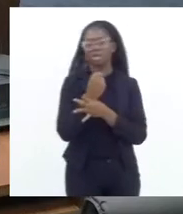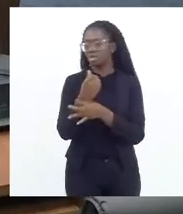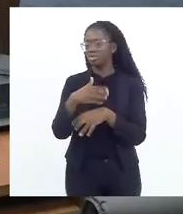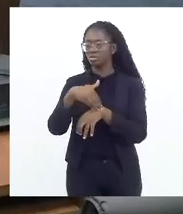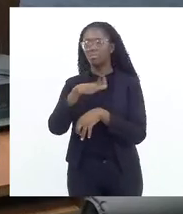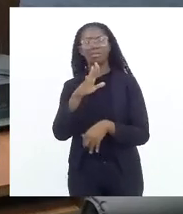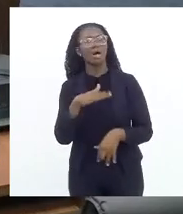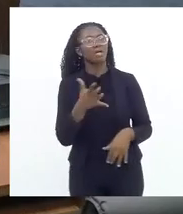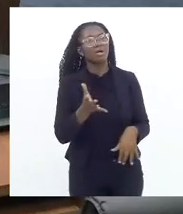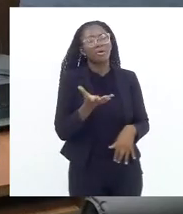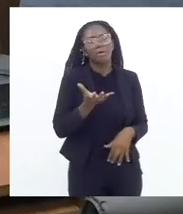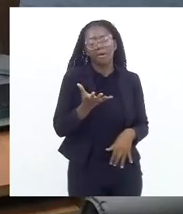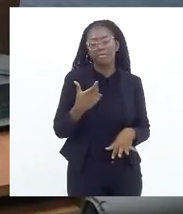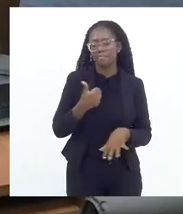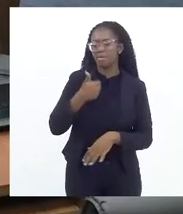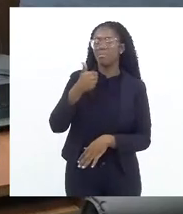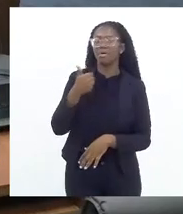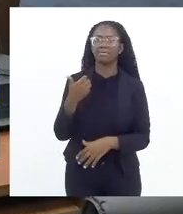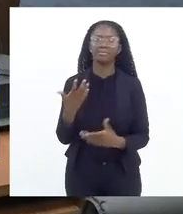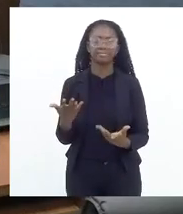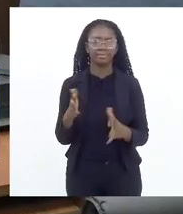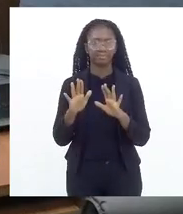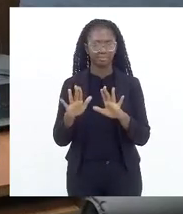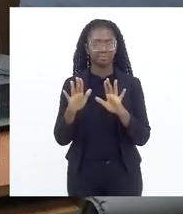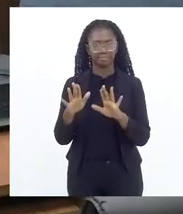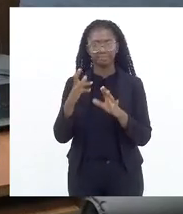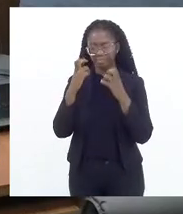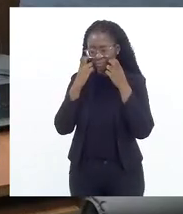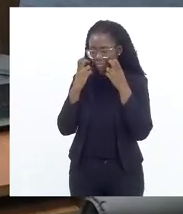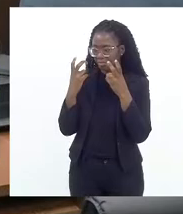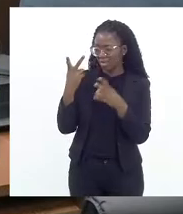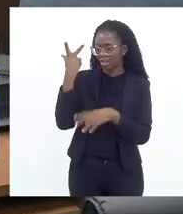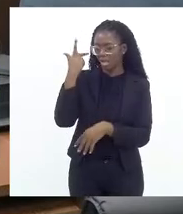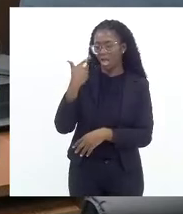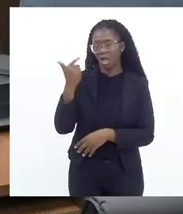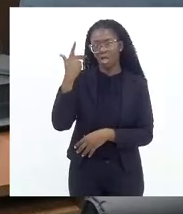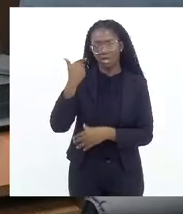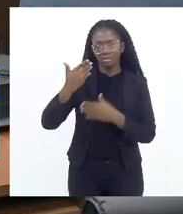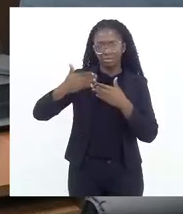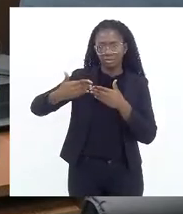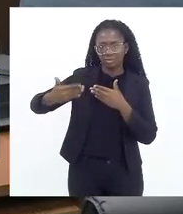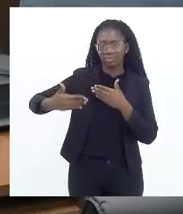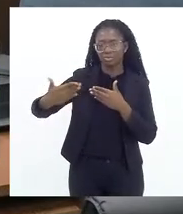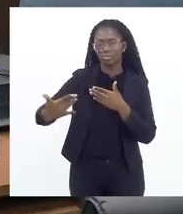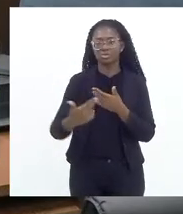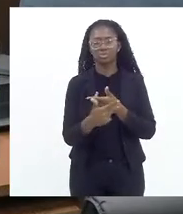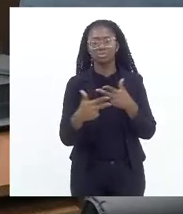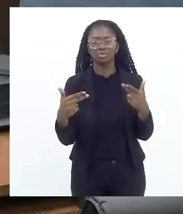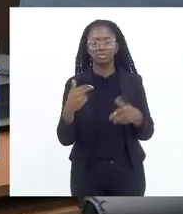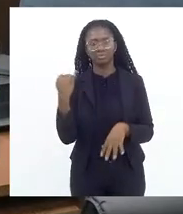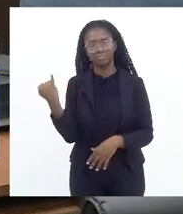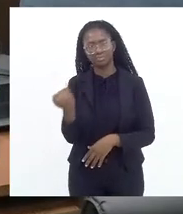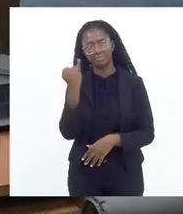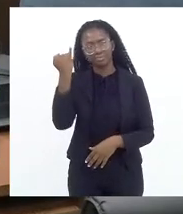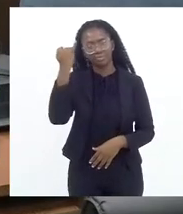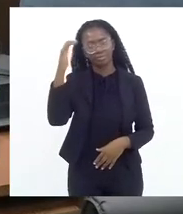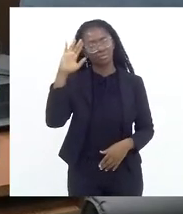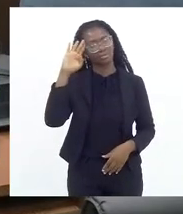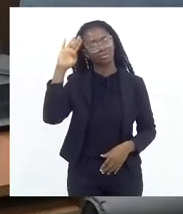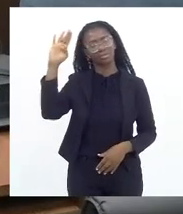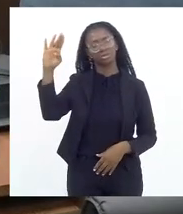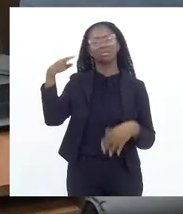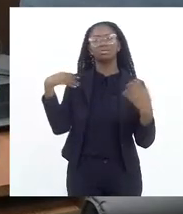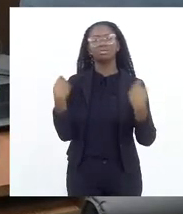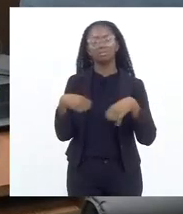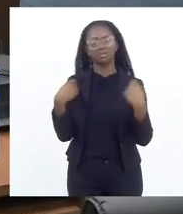primeiro. Enquanto isso, a gente vai vendo a naturalização de questões mais importantes que deveriam